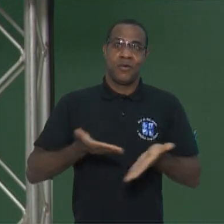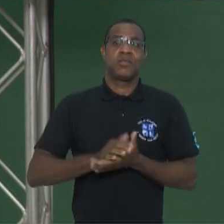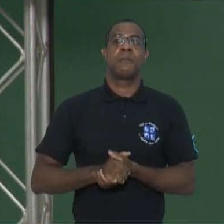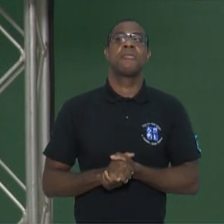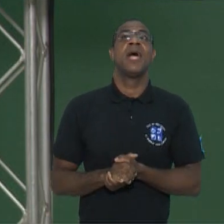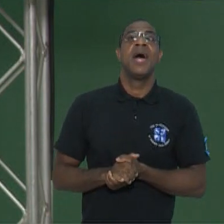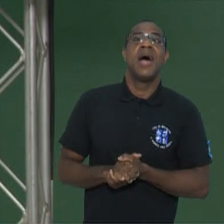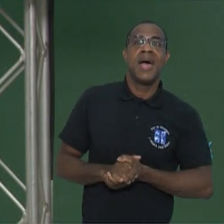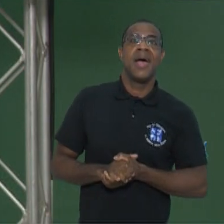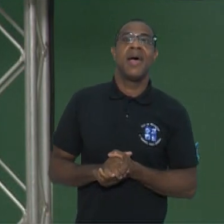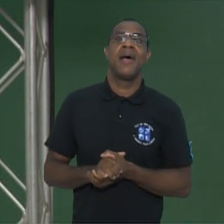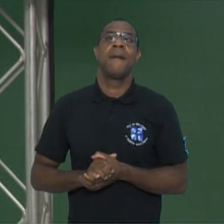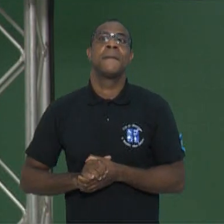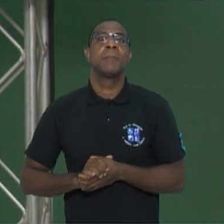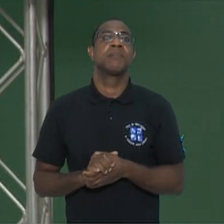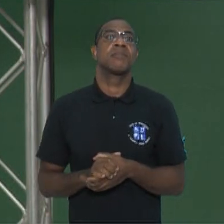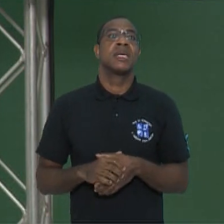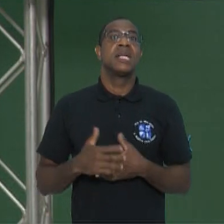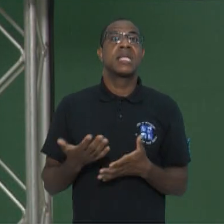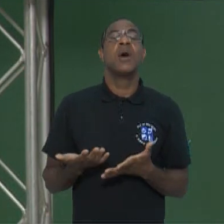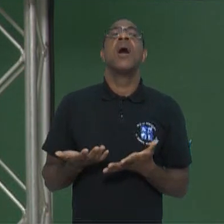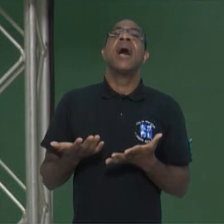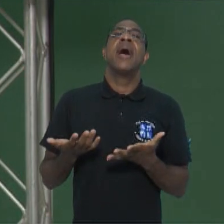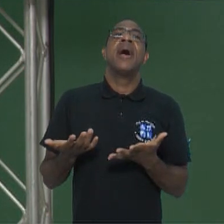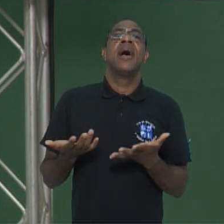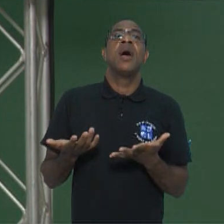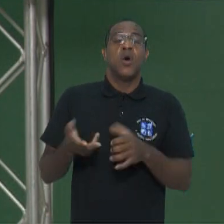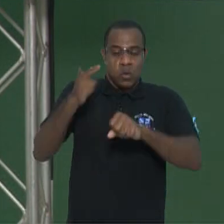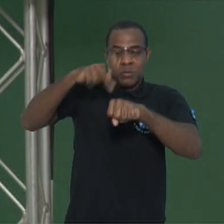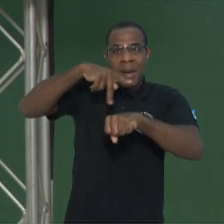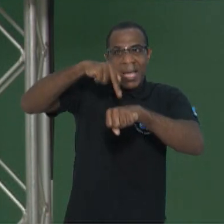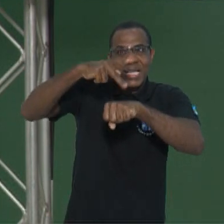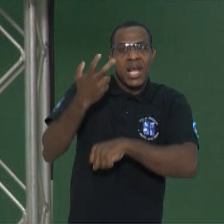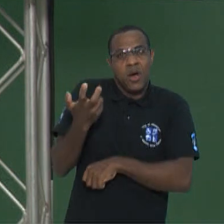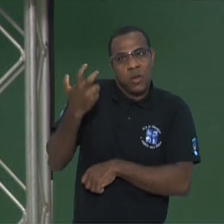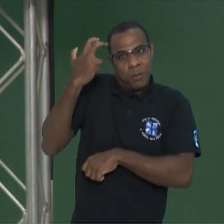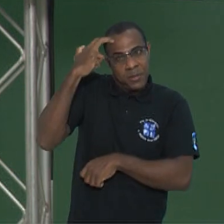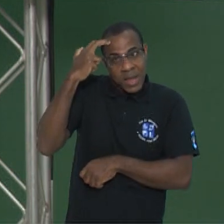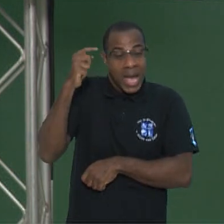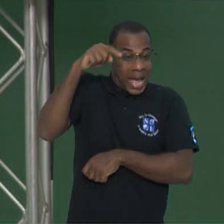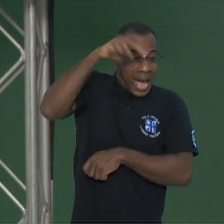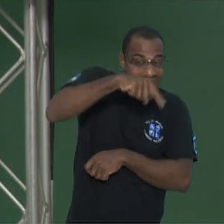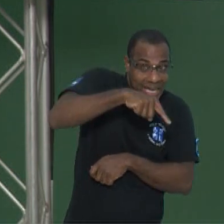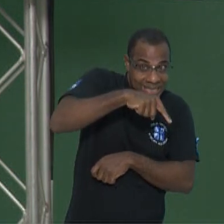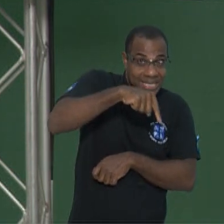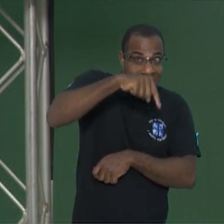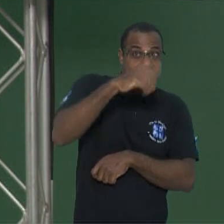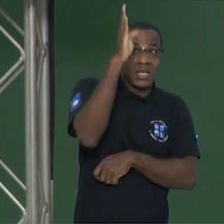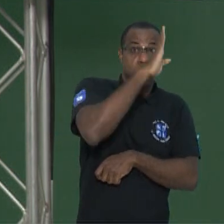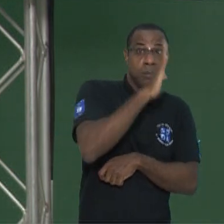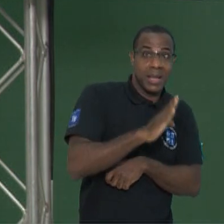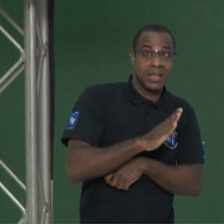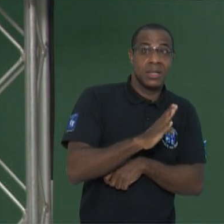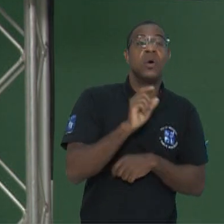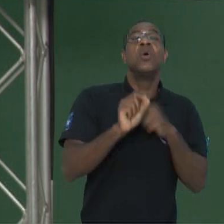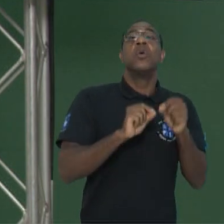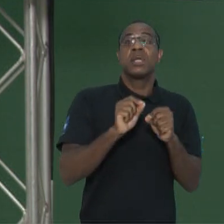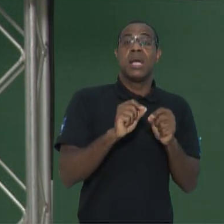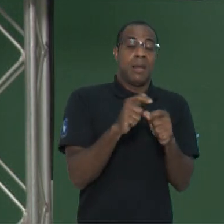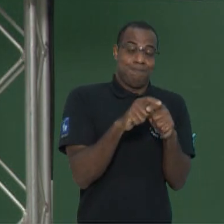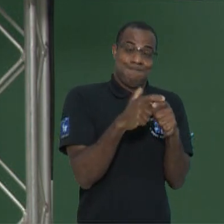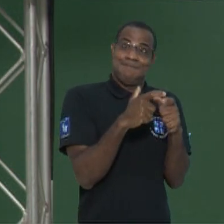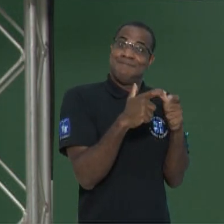papel de países europeus na cultura brasileira, a contribuição deles é bastante